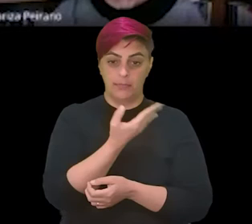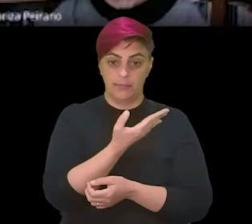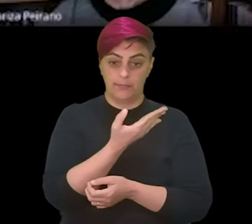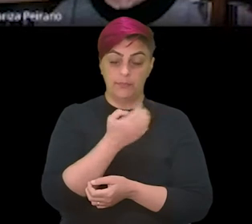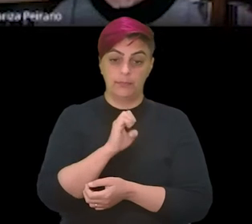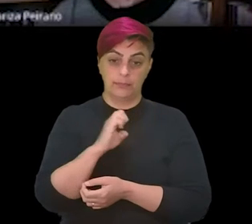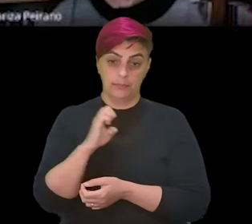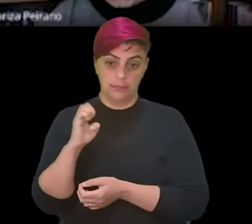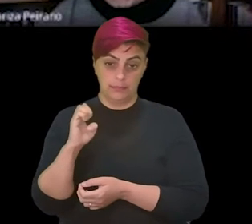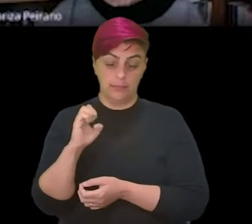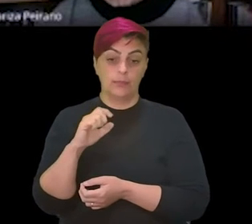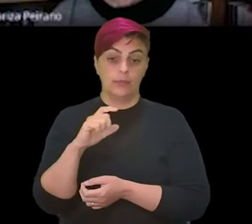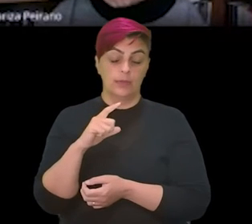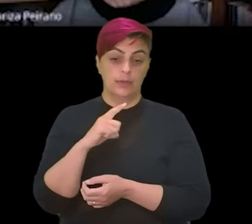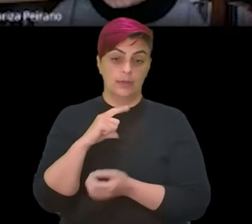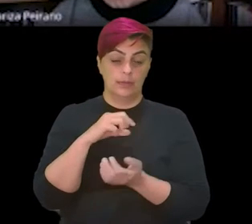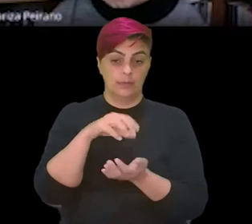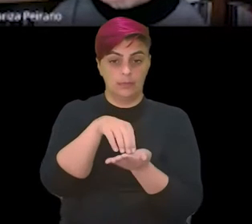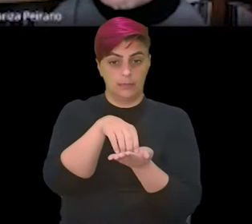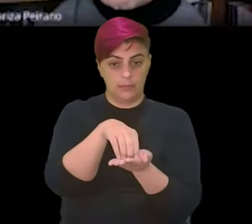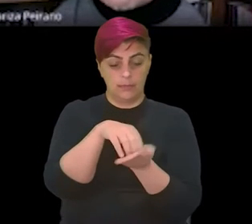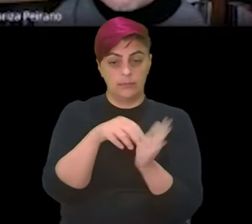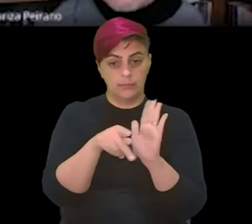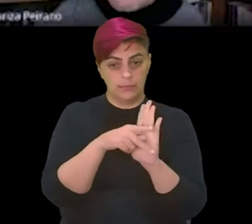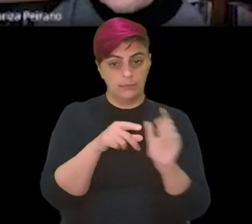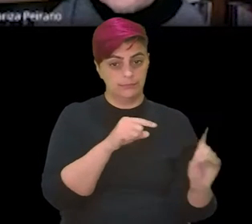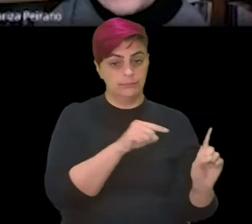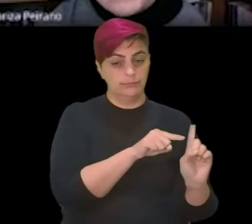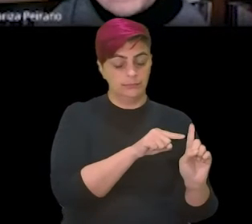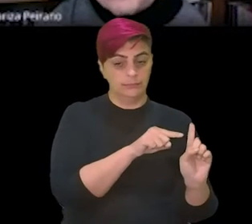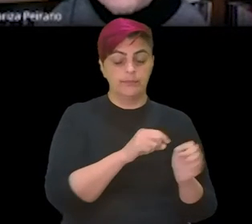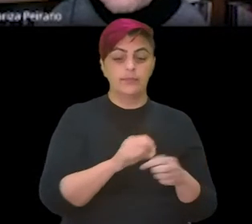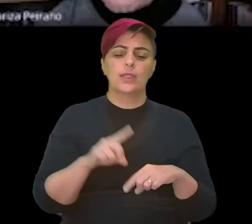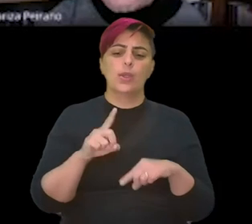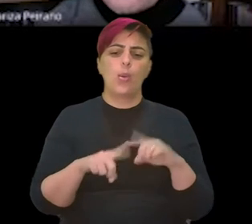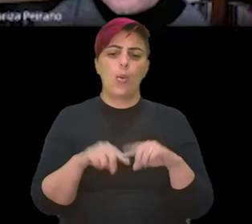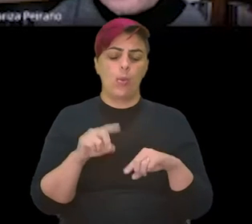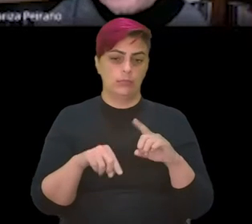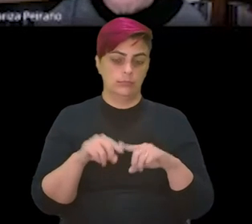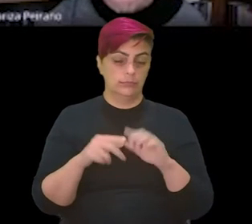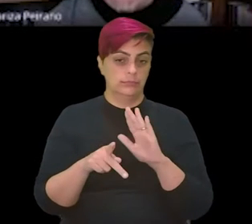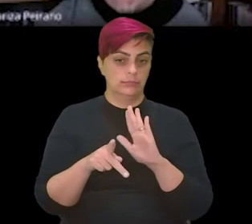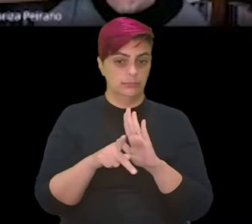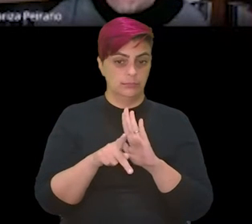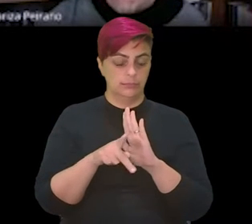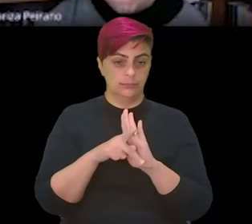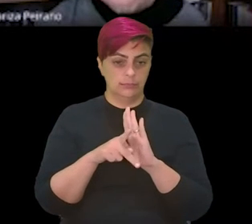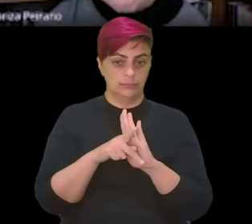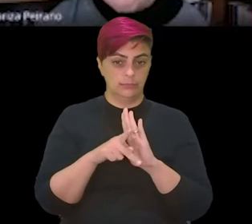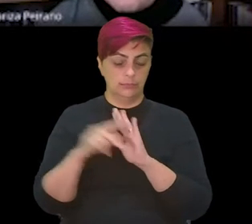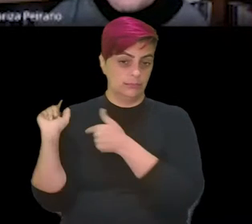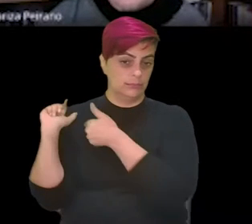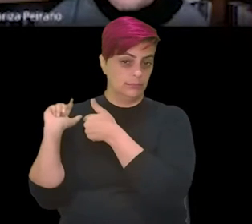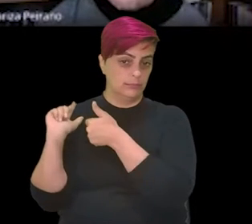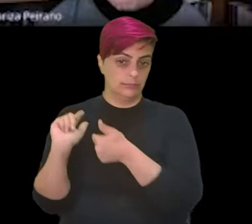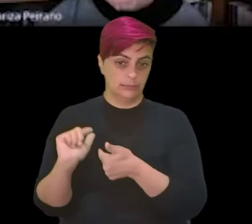à esquerda está a tenda de Malinowski. Objetos que faziam parte do kula não